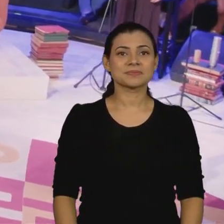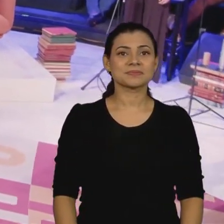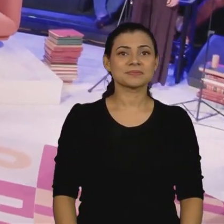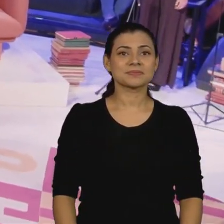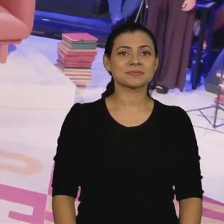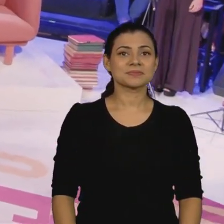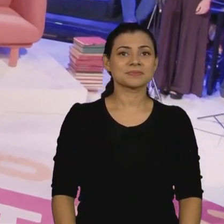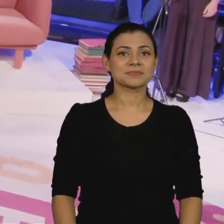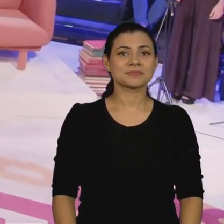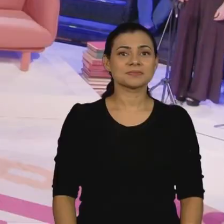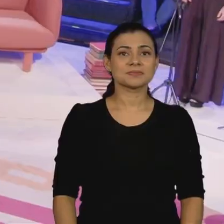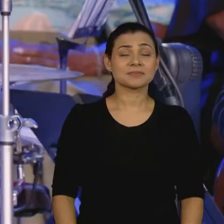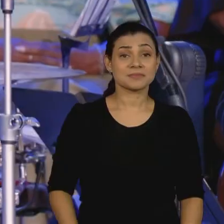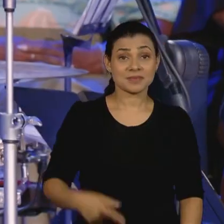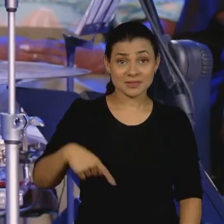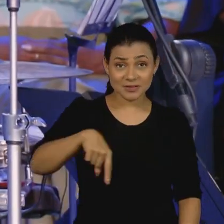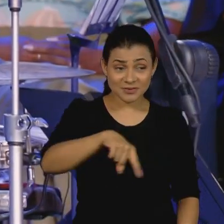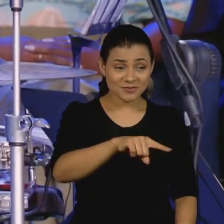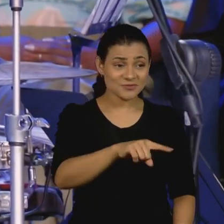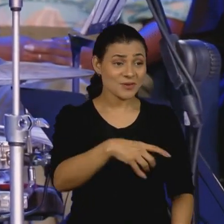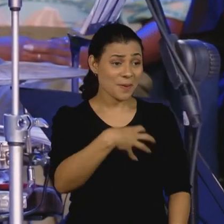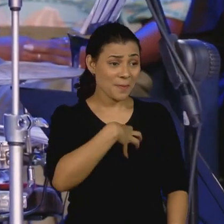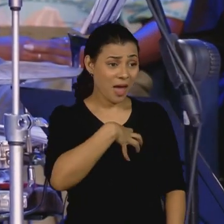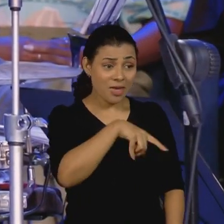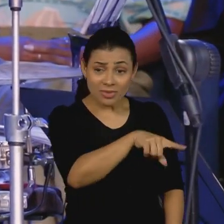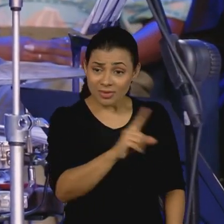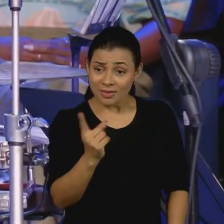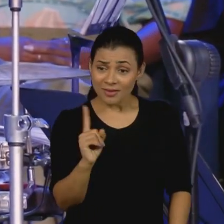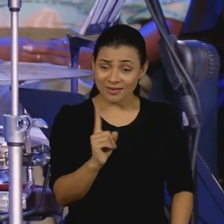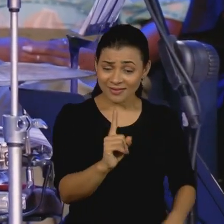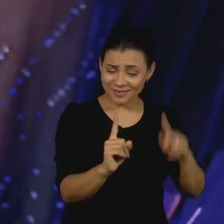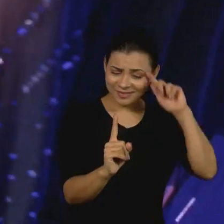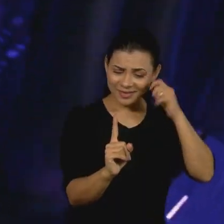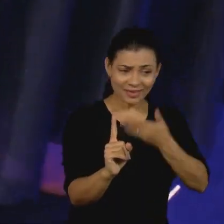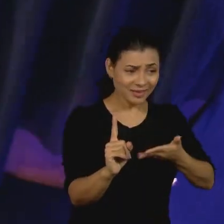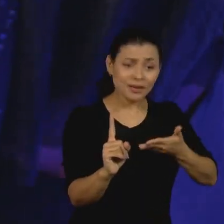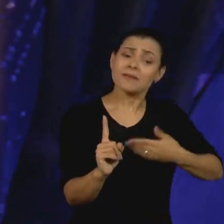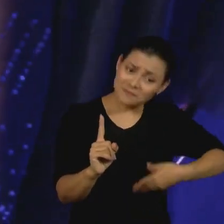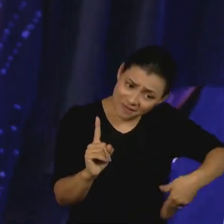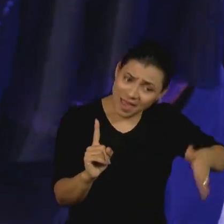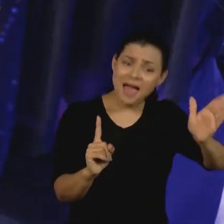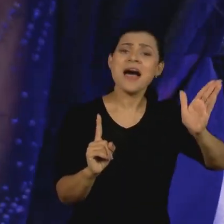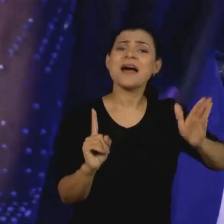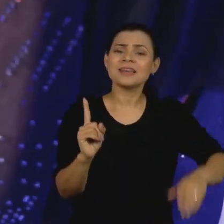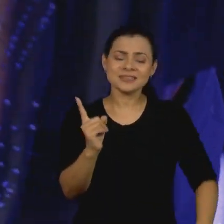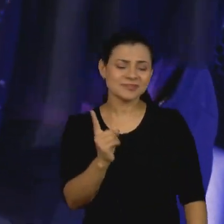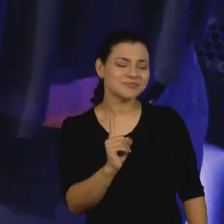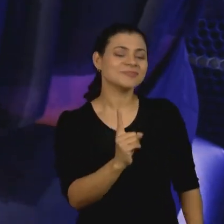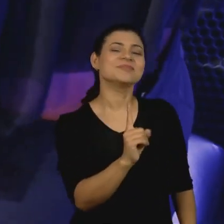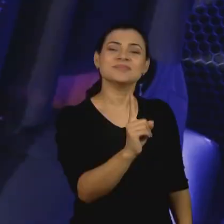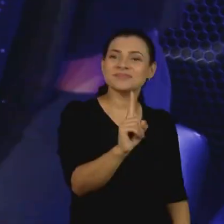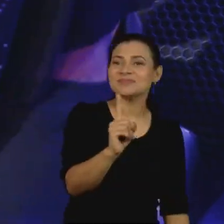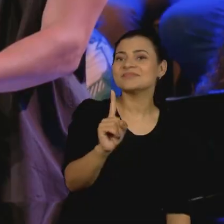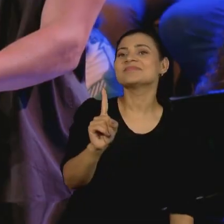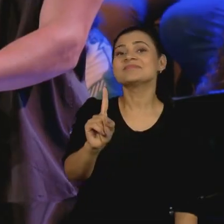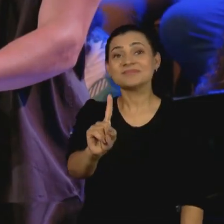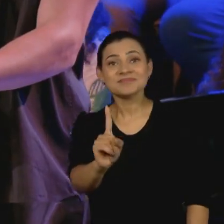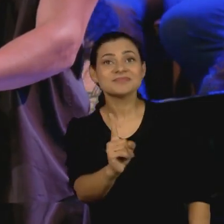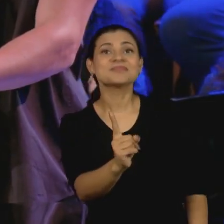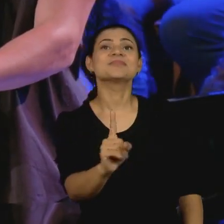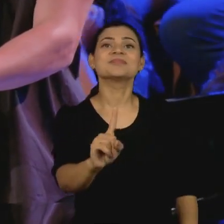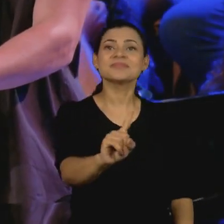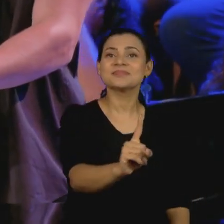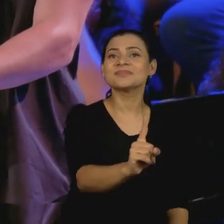Você já foi à Bahia, nega, não? Então vai. Quem vai ao Bonfim,